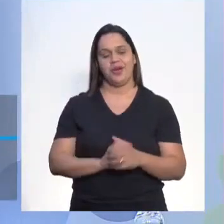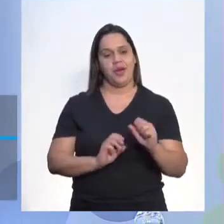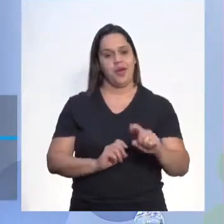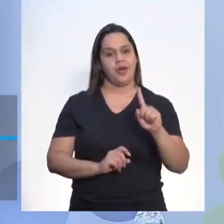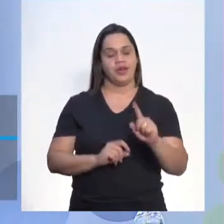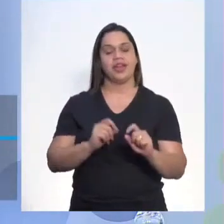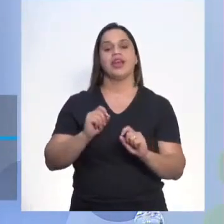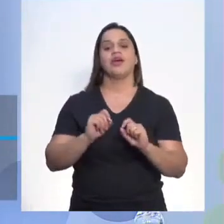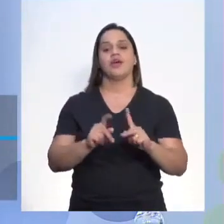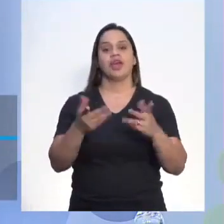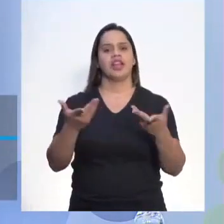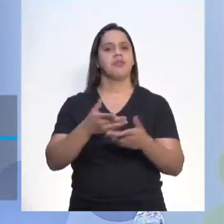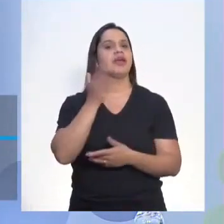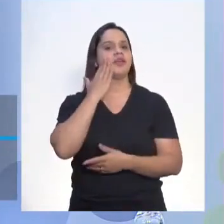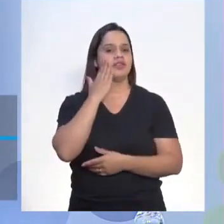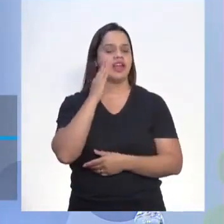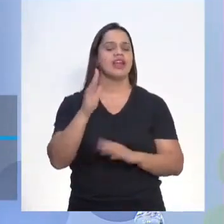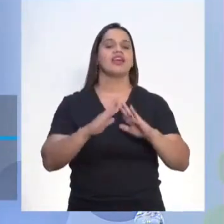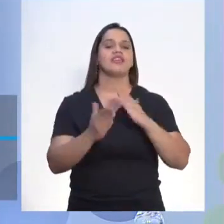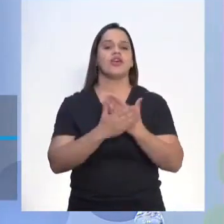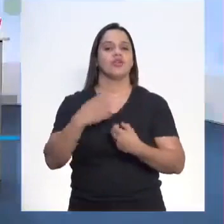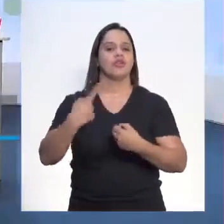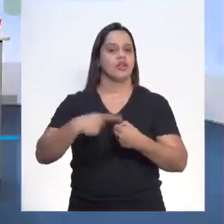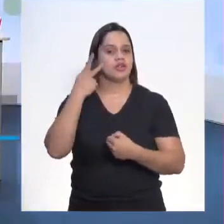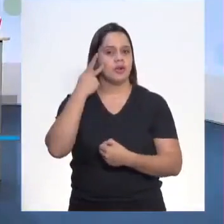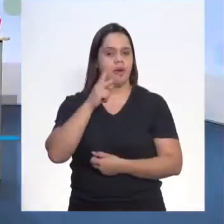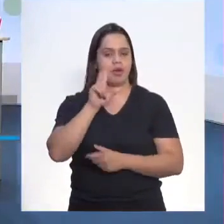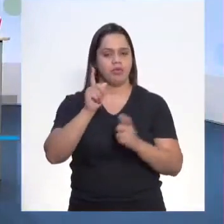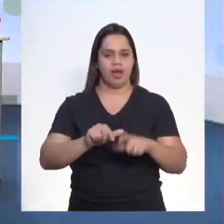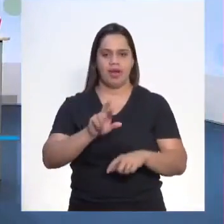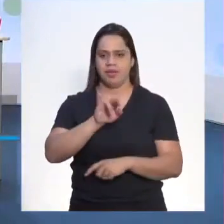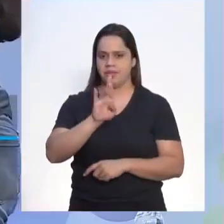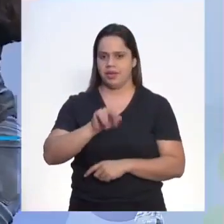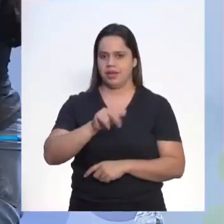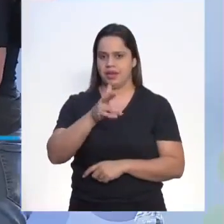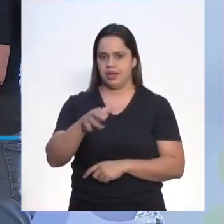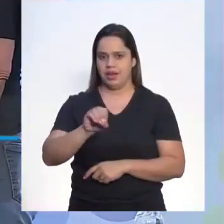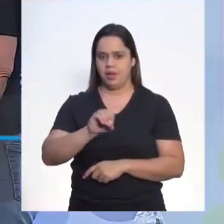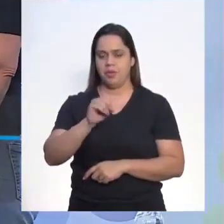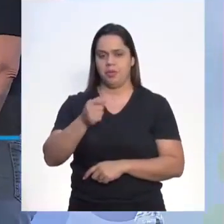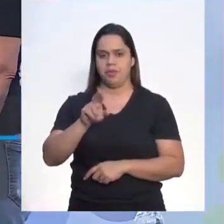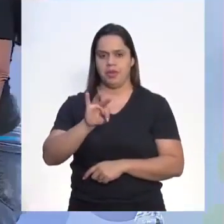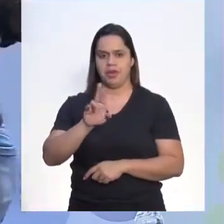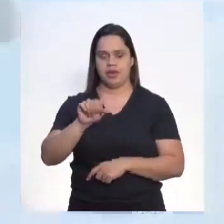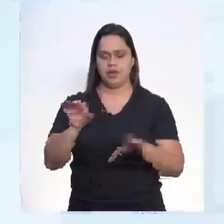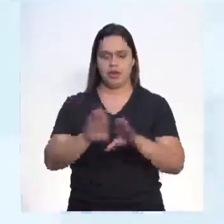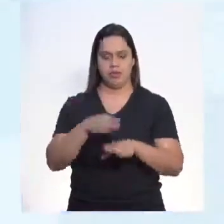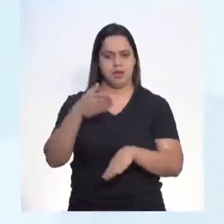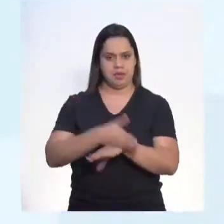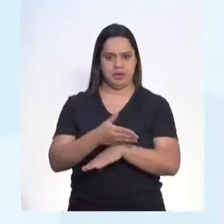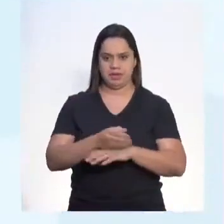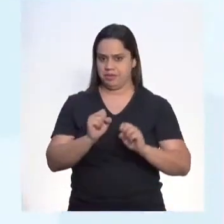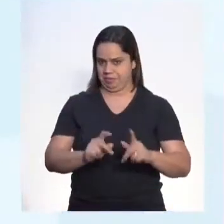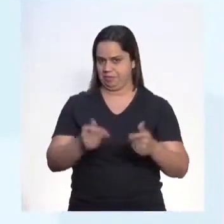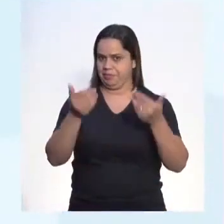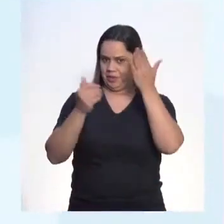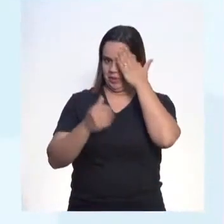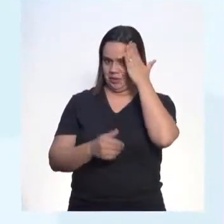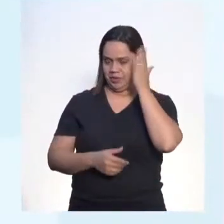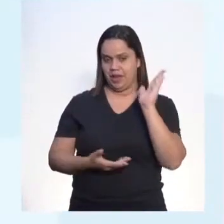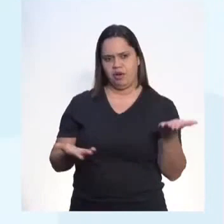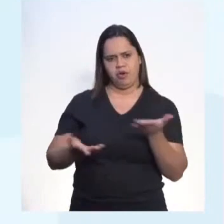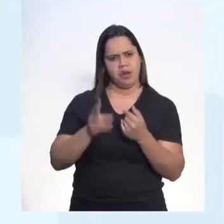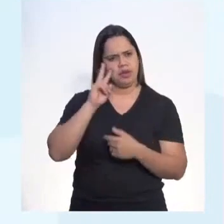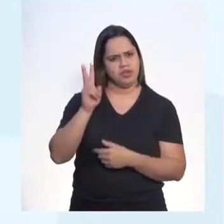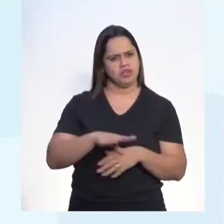interior e lá de Ribeirão Preto também está participando, né? Vamos lá. Temos, para montar esse diagrama de